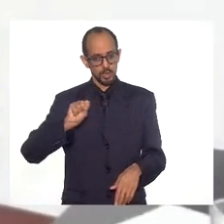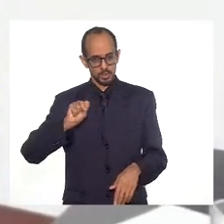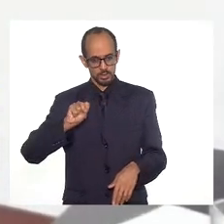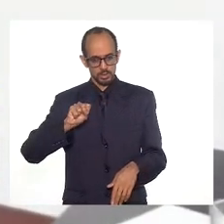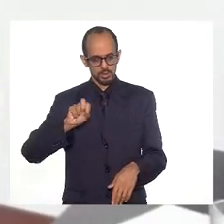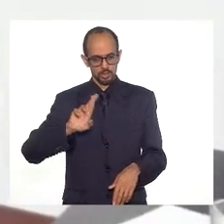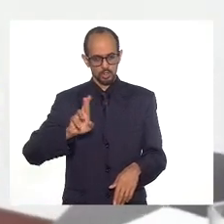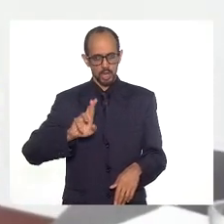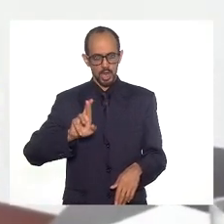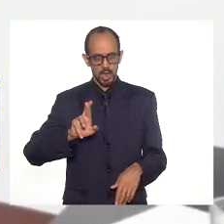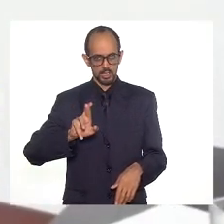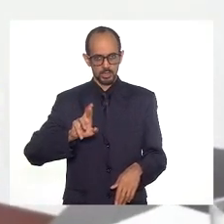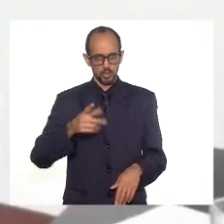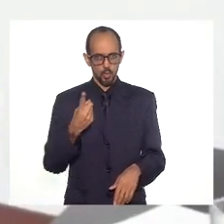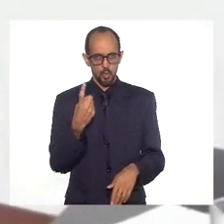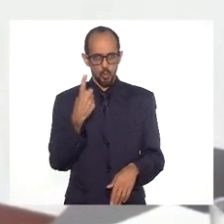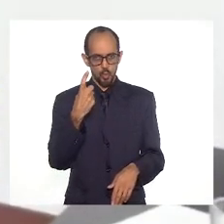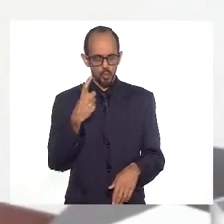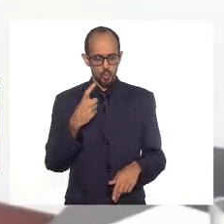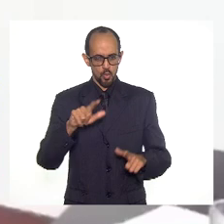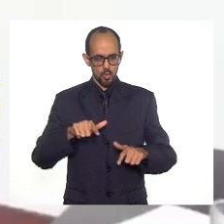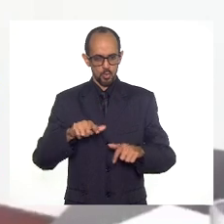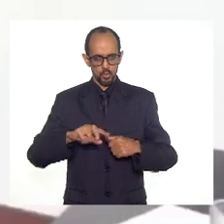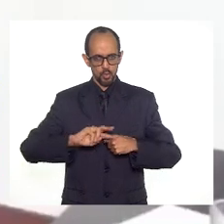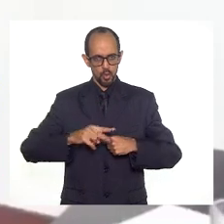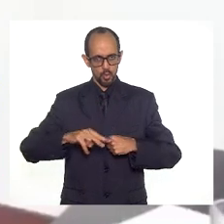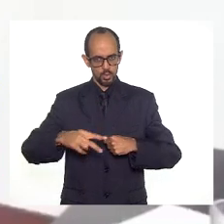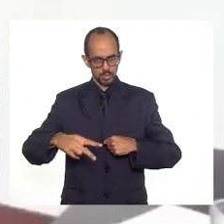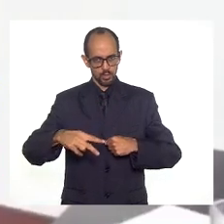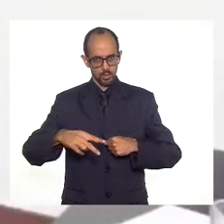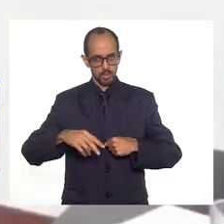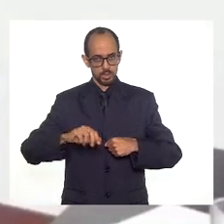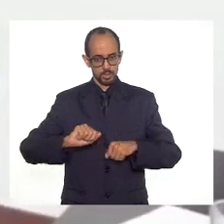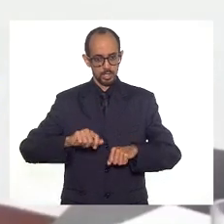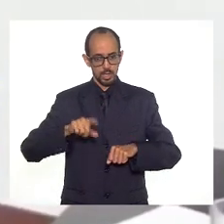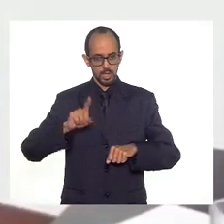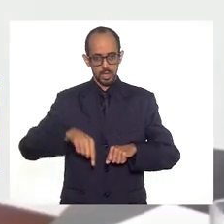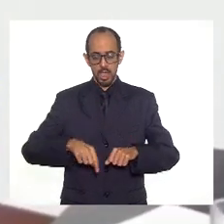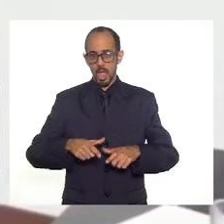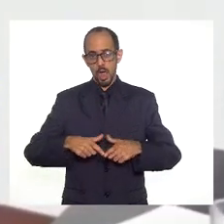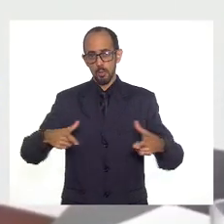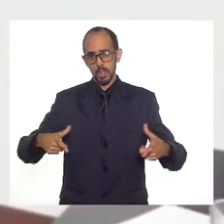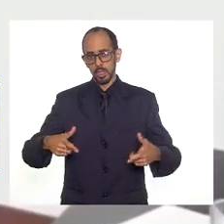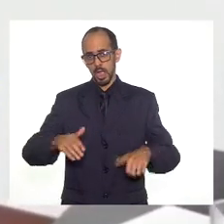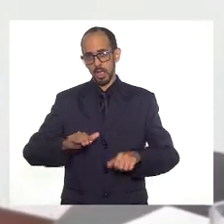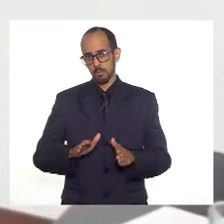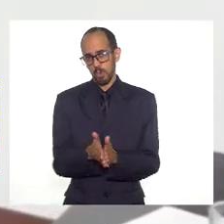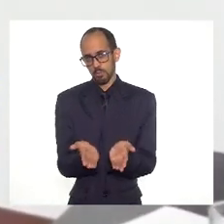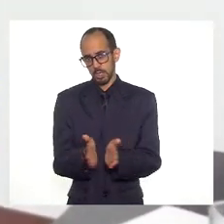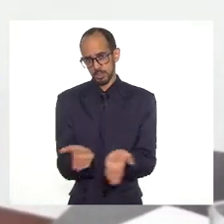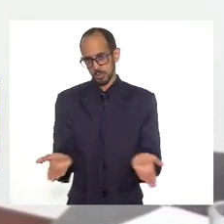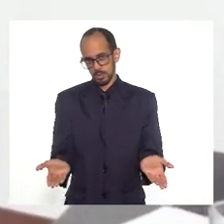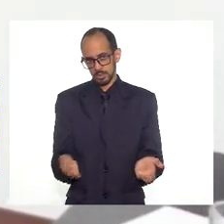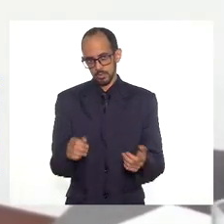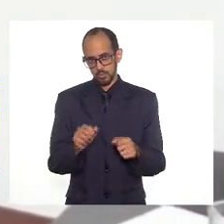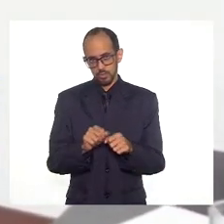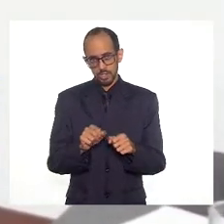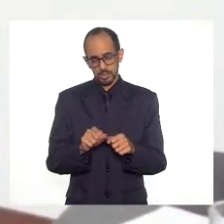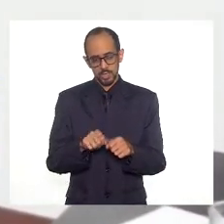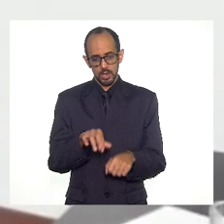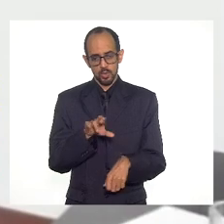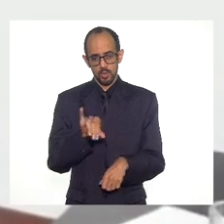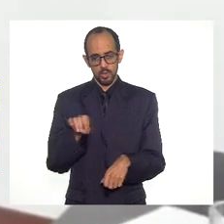o único efeito prático que ele trouxe para o Estado do Rio de Janeiro foi aumentar a pobreza, foi tornar o Rio de Janeiro mais